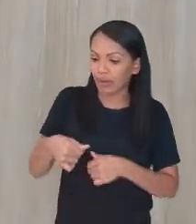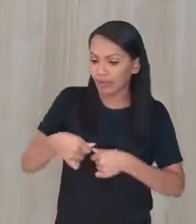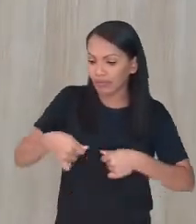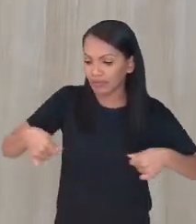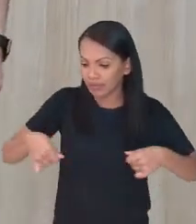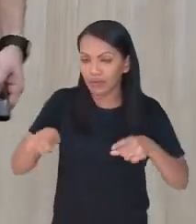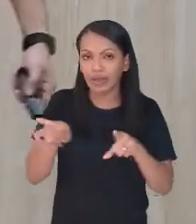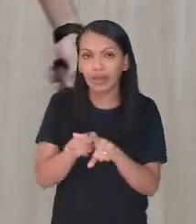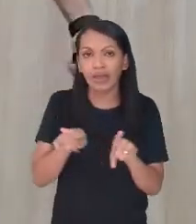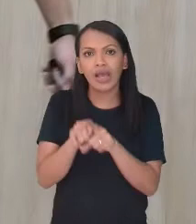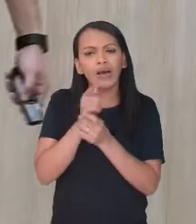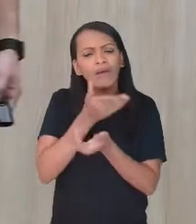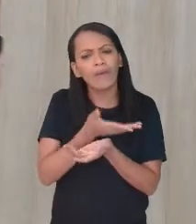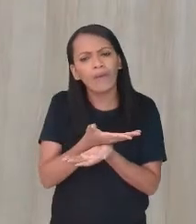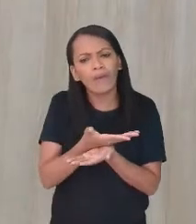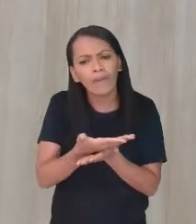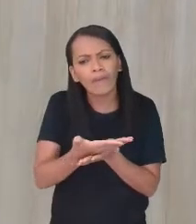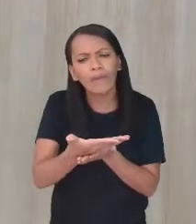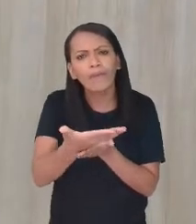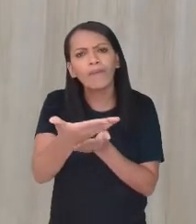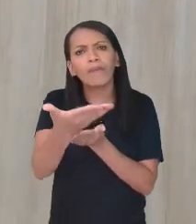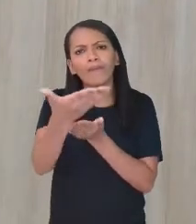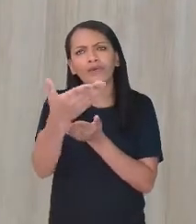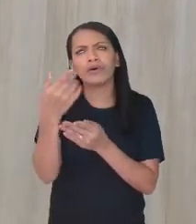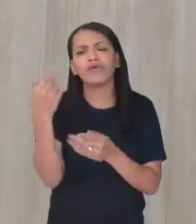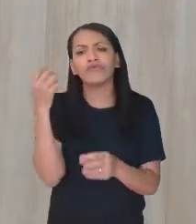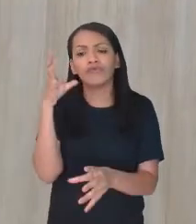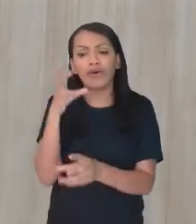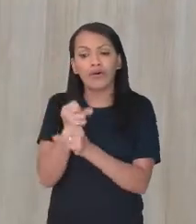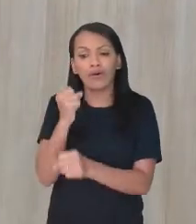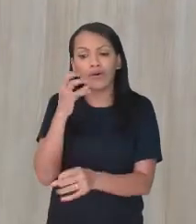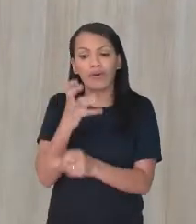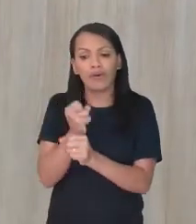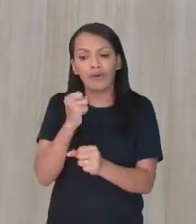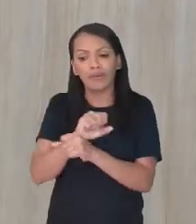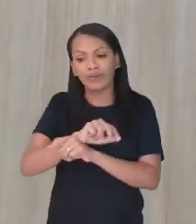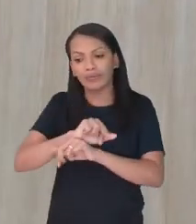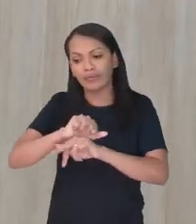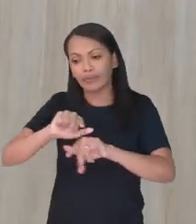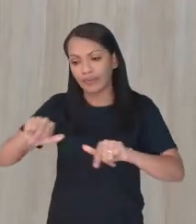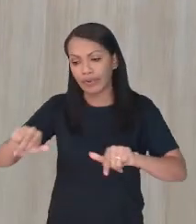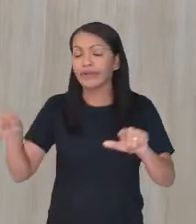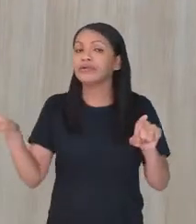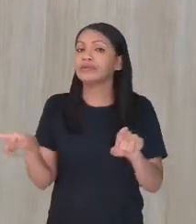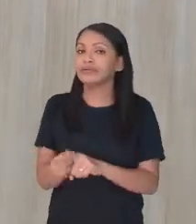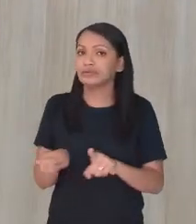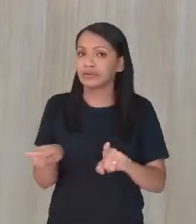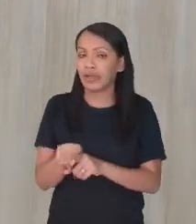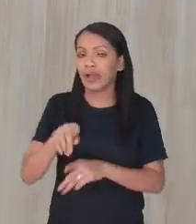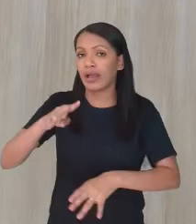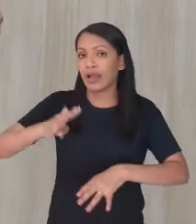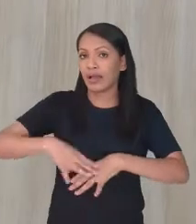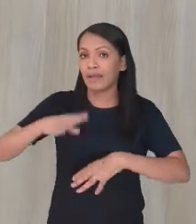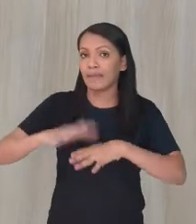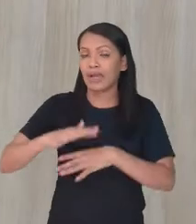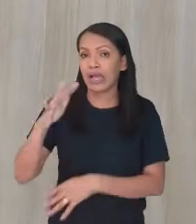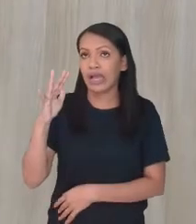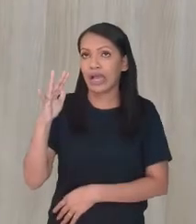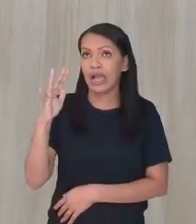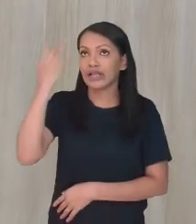também a fazer operações. Então, a matemática, ela serve justamente para isso, para